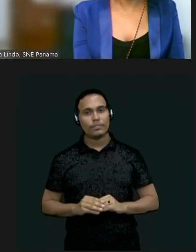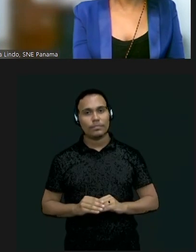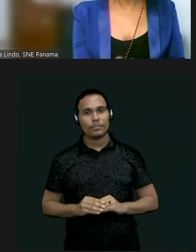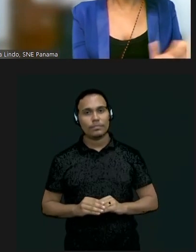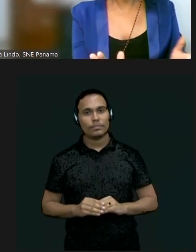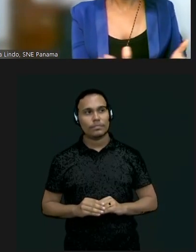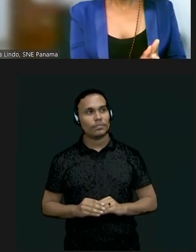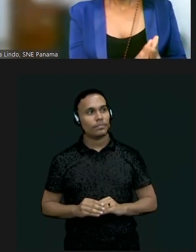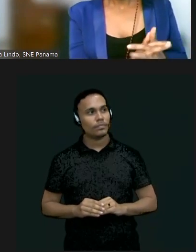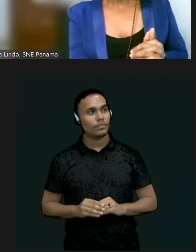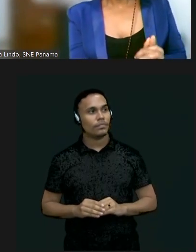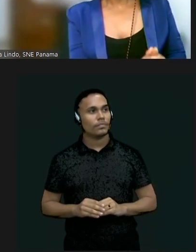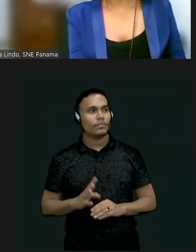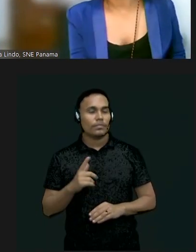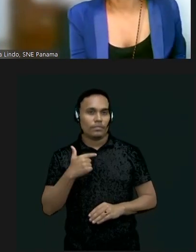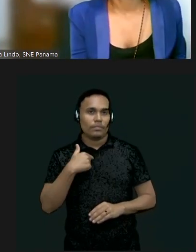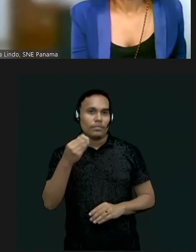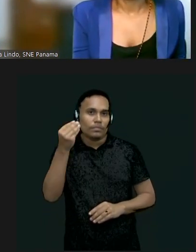minha tela.